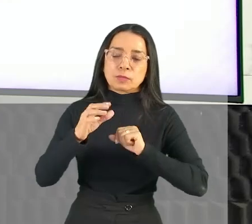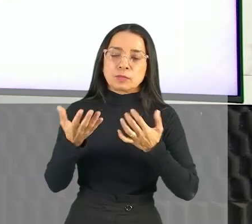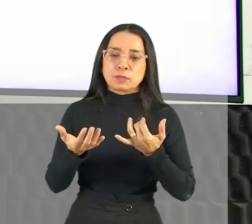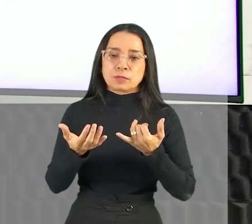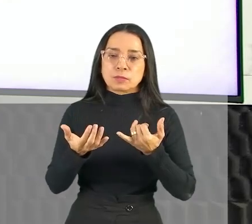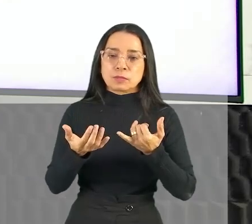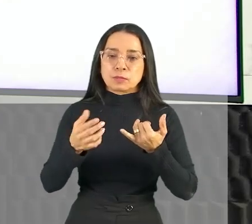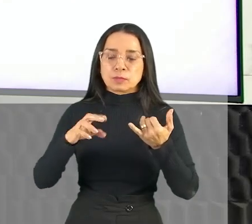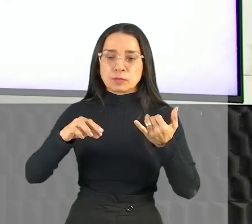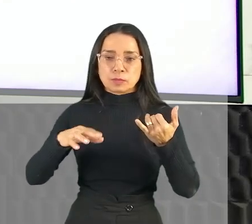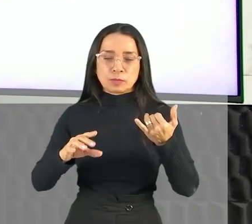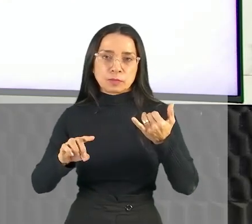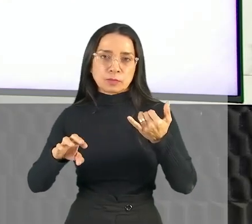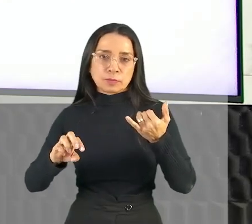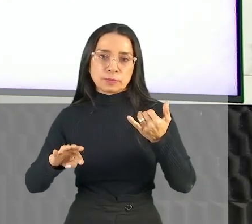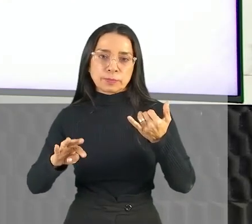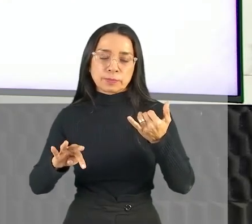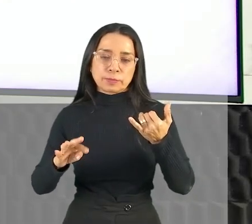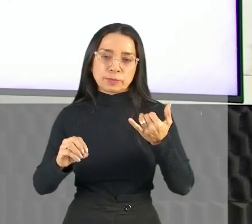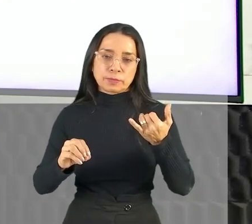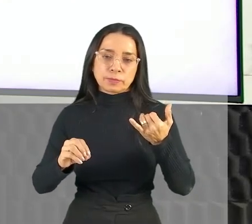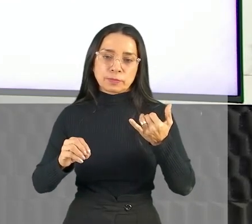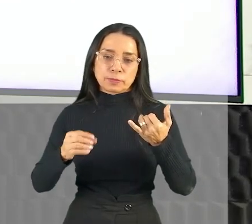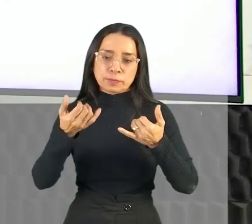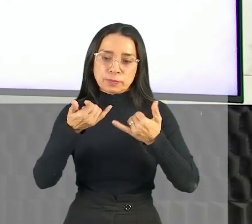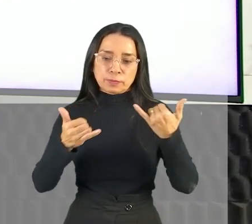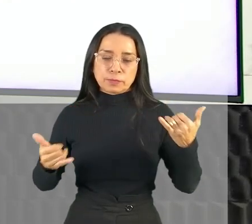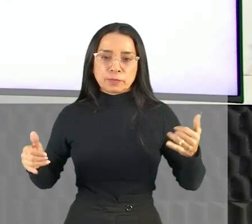tá? Então,